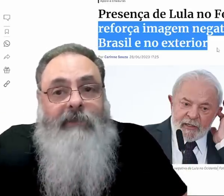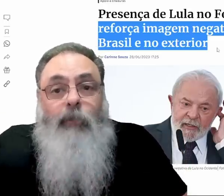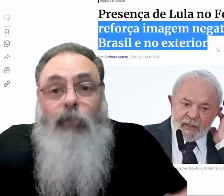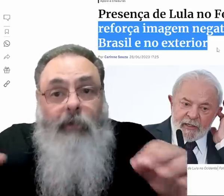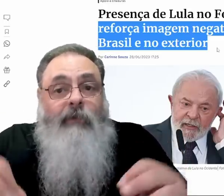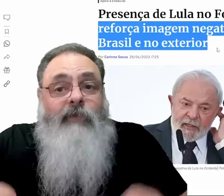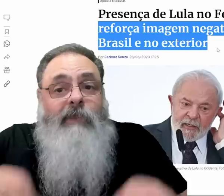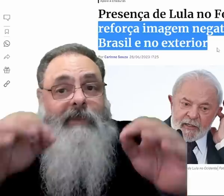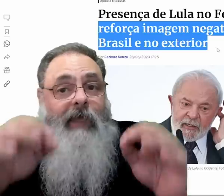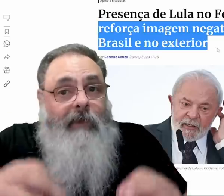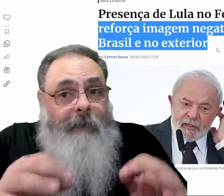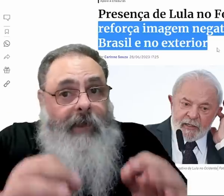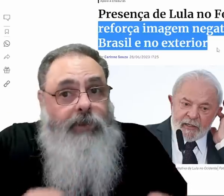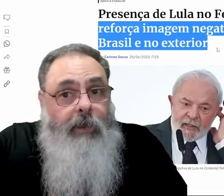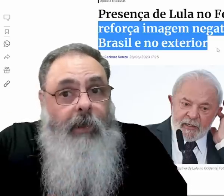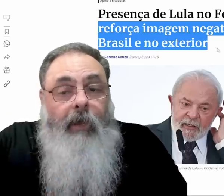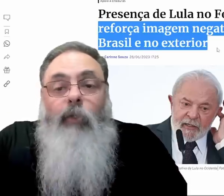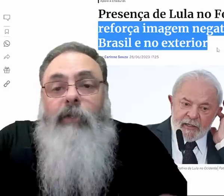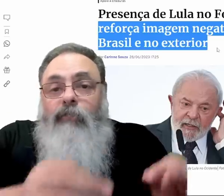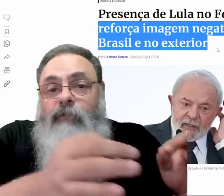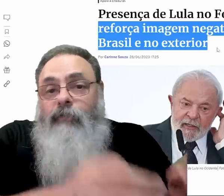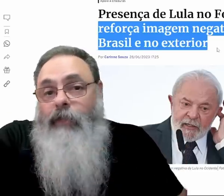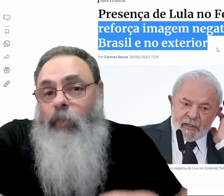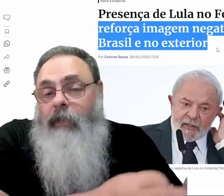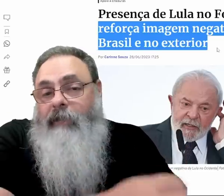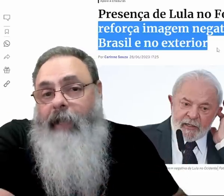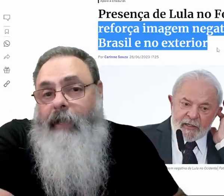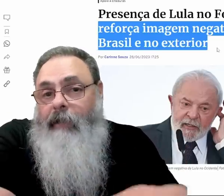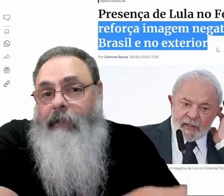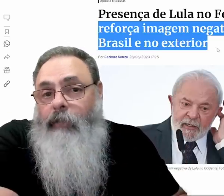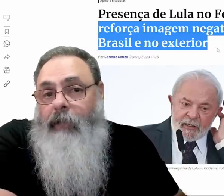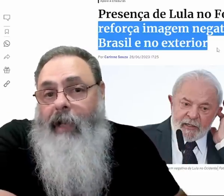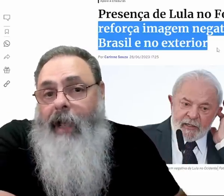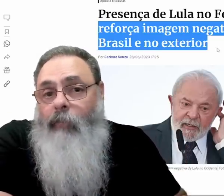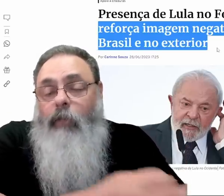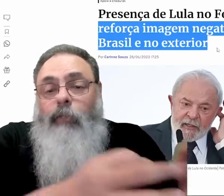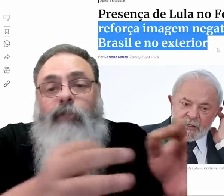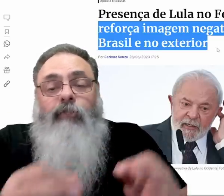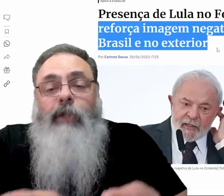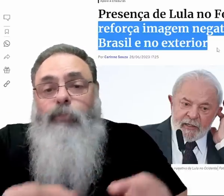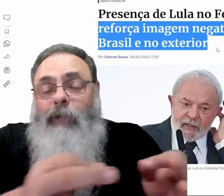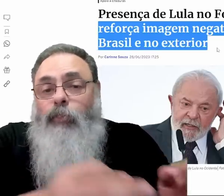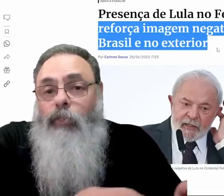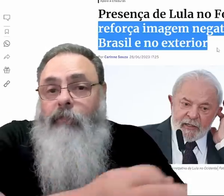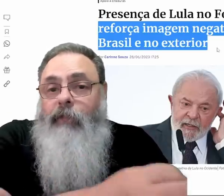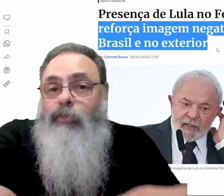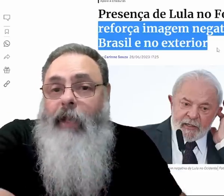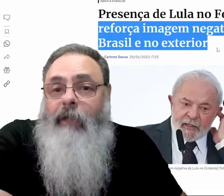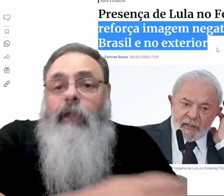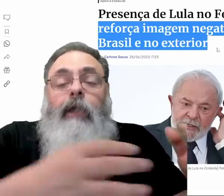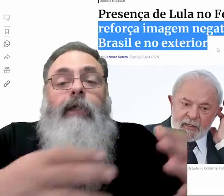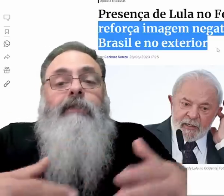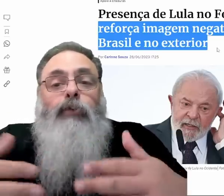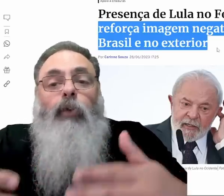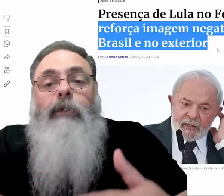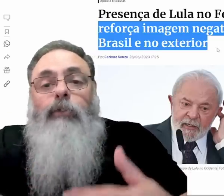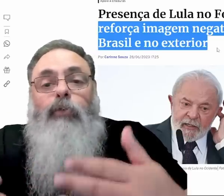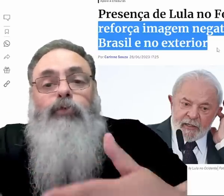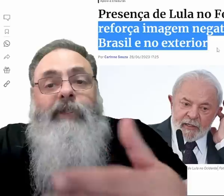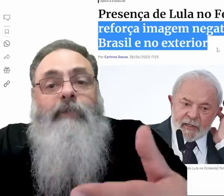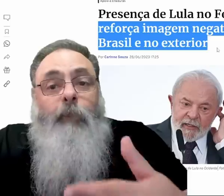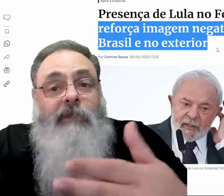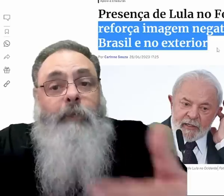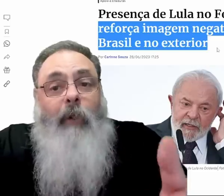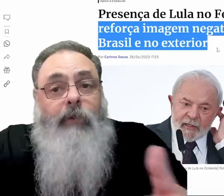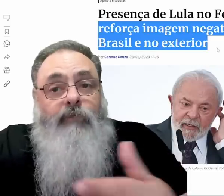adversário o Lula tá fazendo exatamente o que fez o Ortega lá no Nicarágua o que fez o maduro na Venezuela está tornando